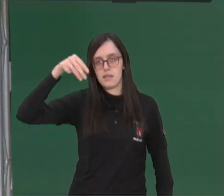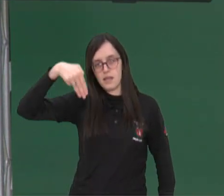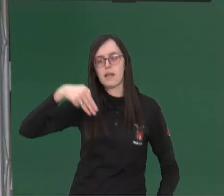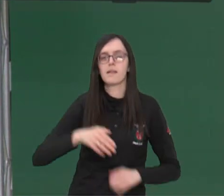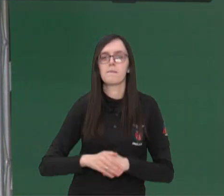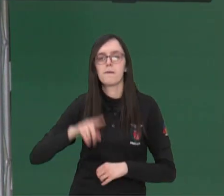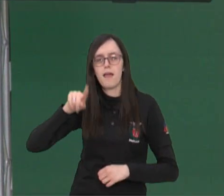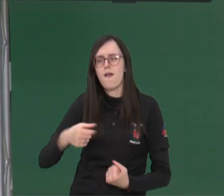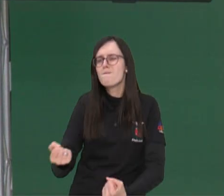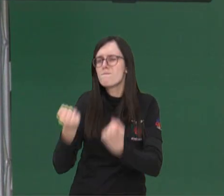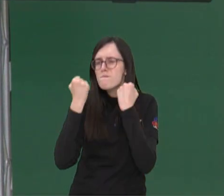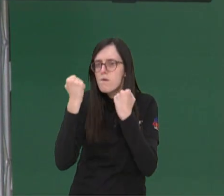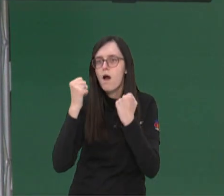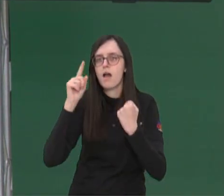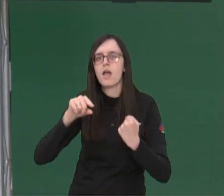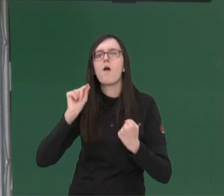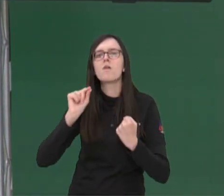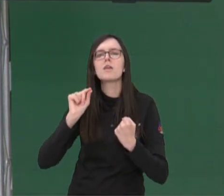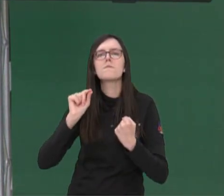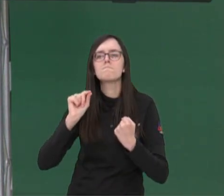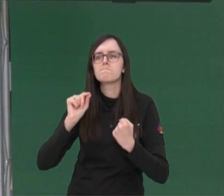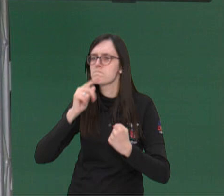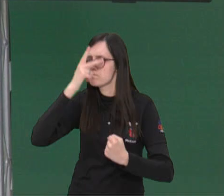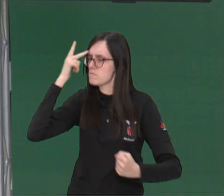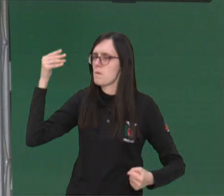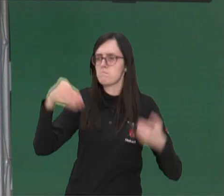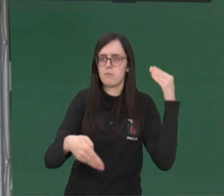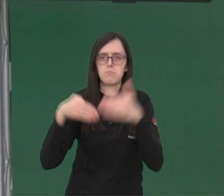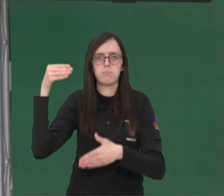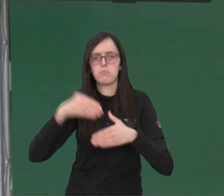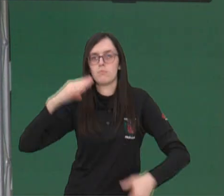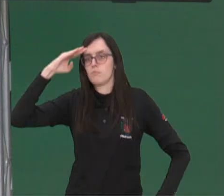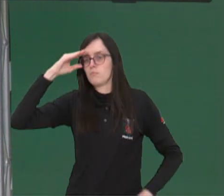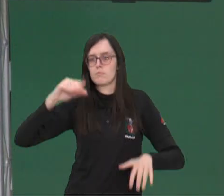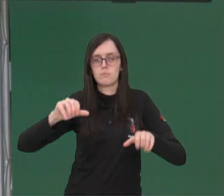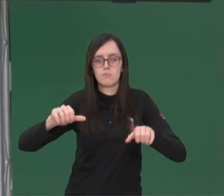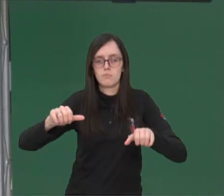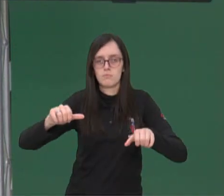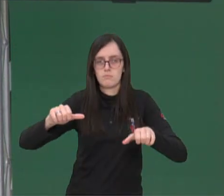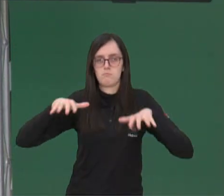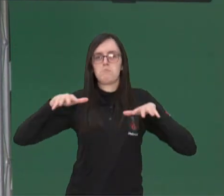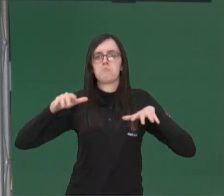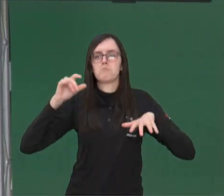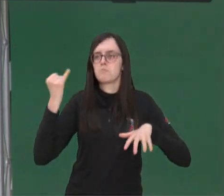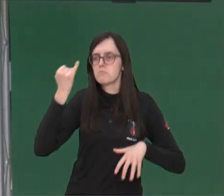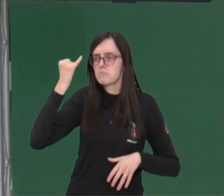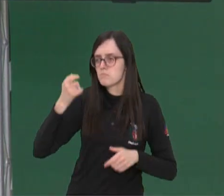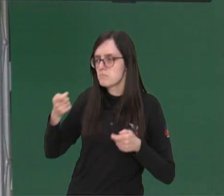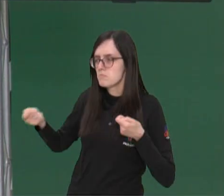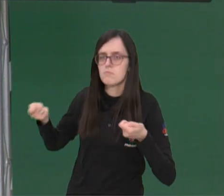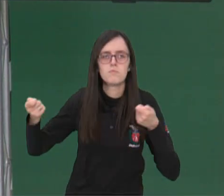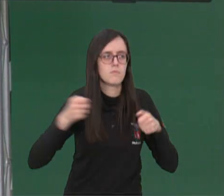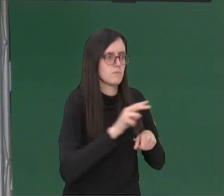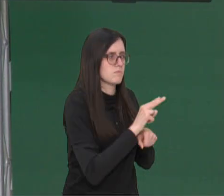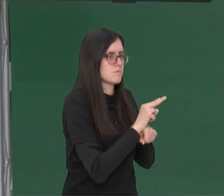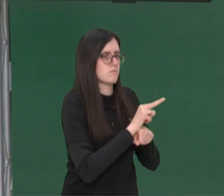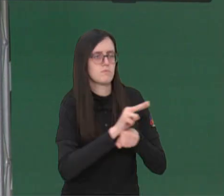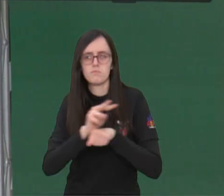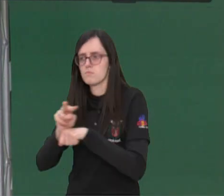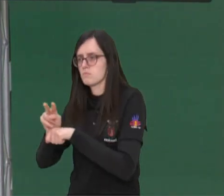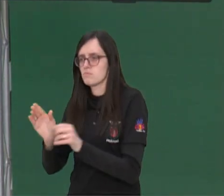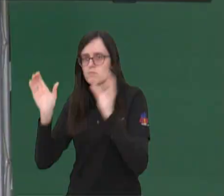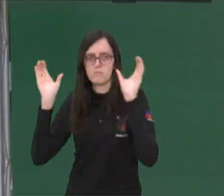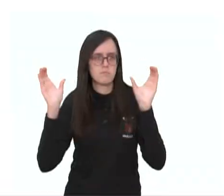com fortes militares para proteger, garantir a posse desse território. Aqui tem esse mapa, como eu falei para